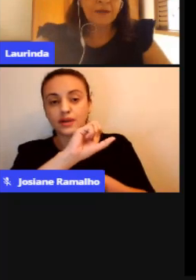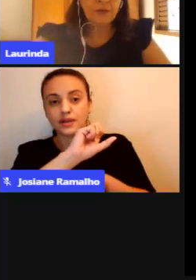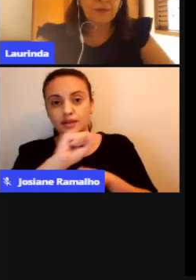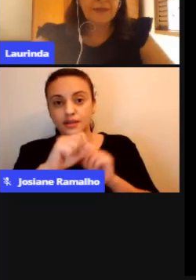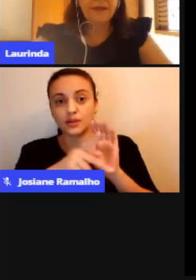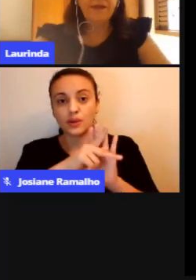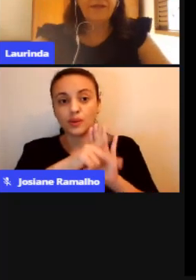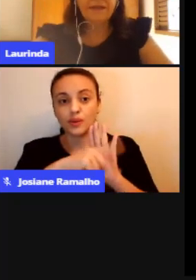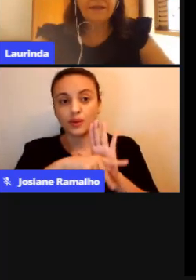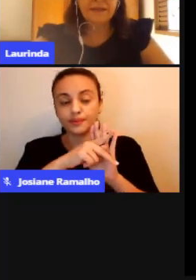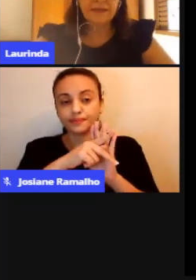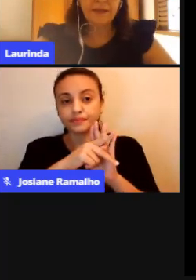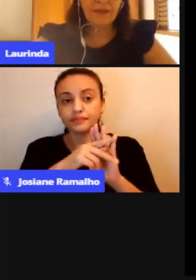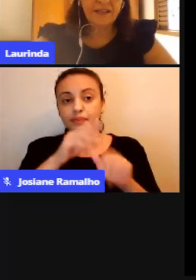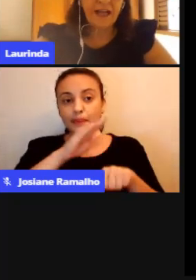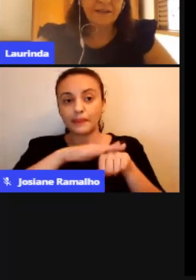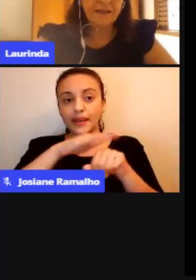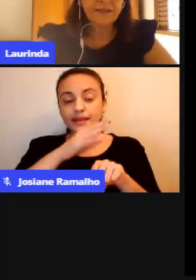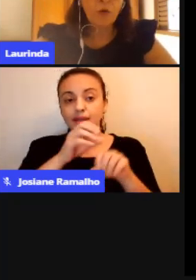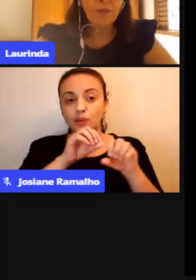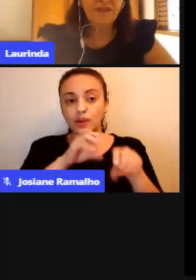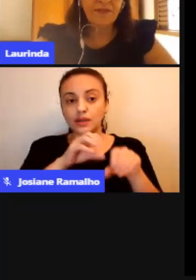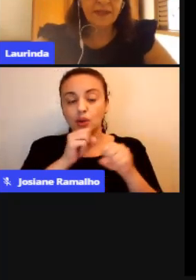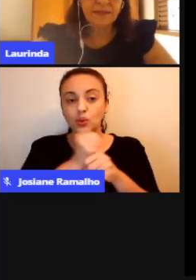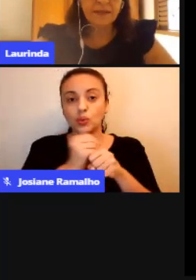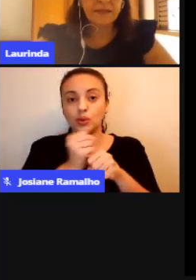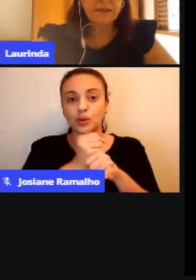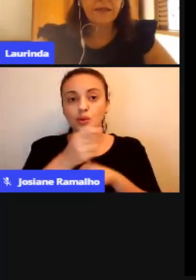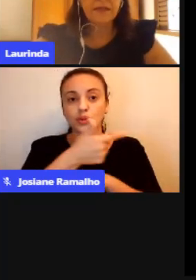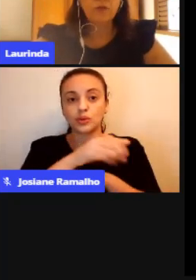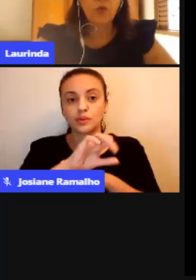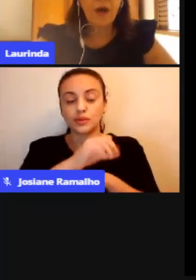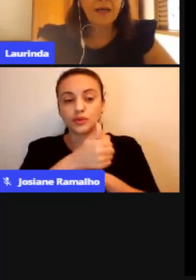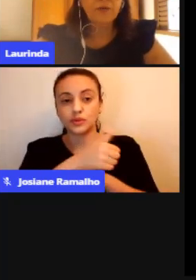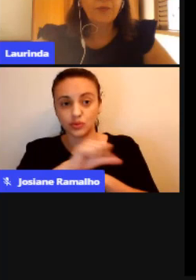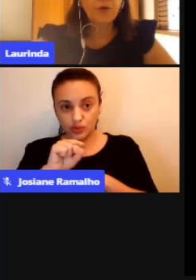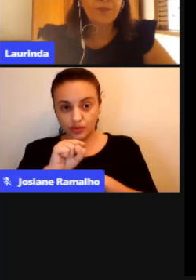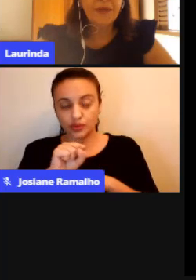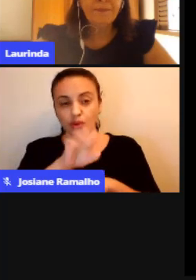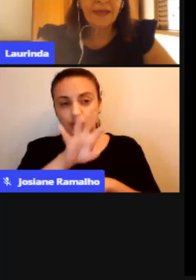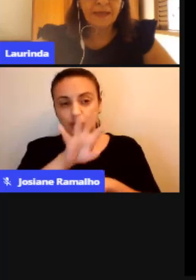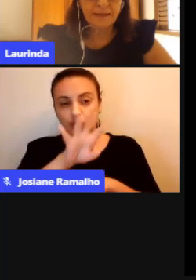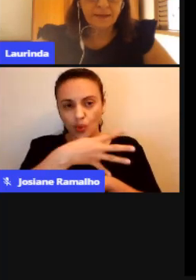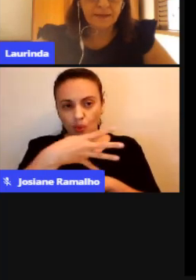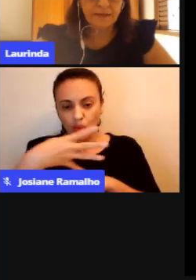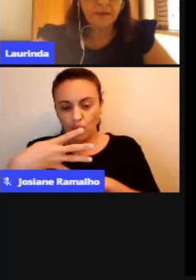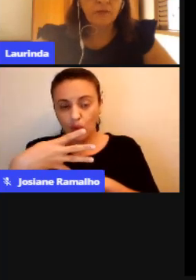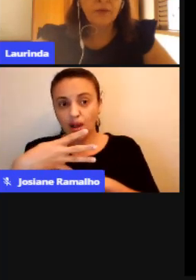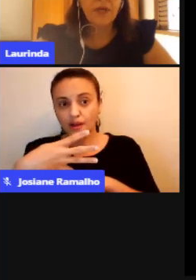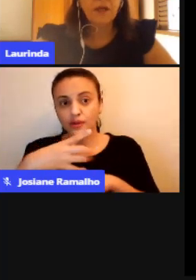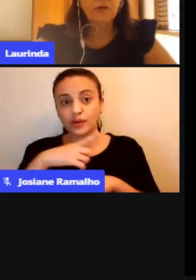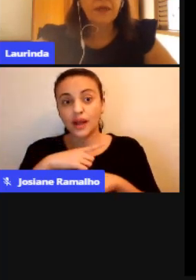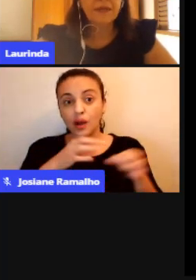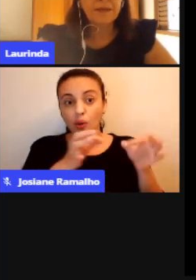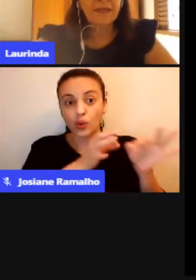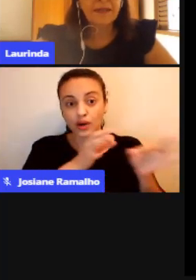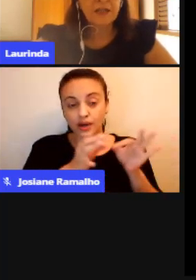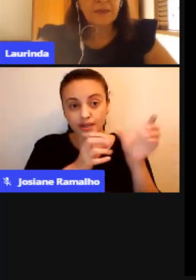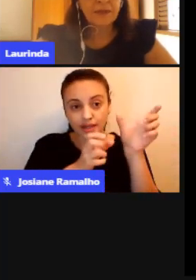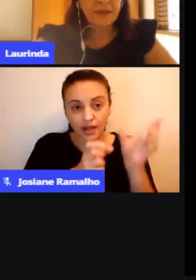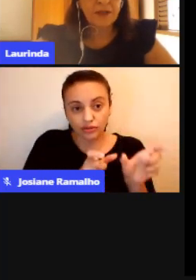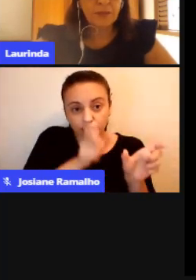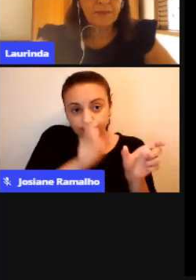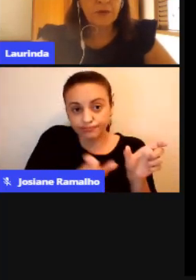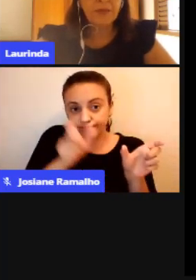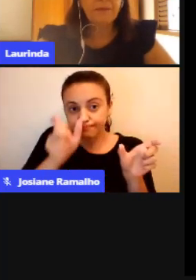Esse quadro, ele vai trazer as habilidades, elas estão previstas no quadro por bimestres. Então, eu tenho as